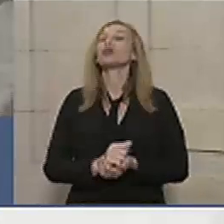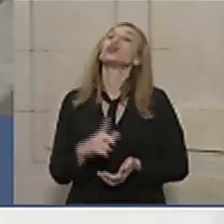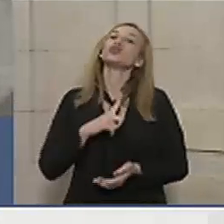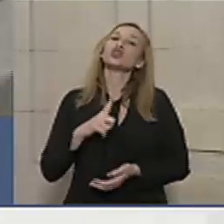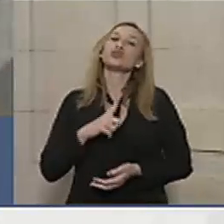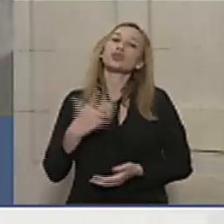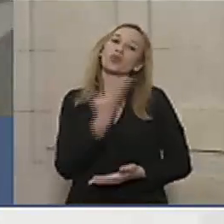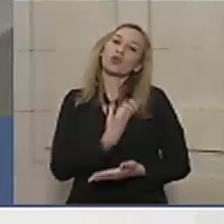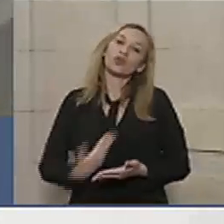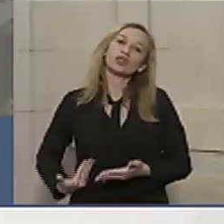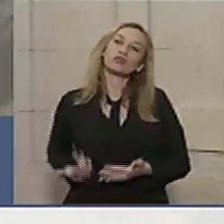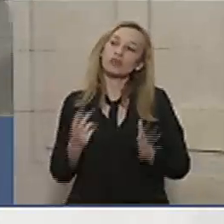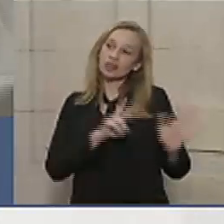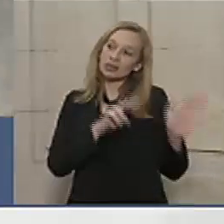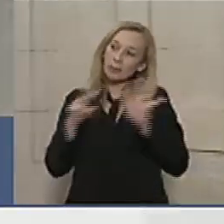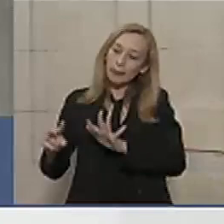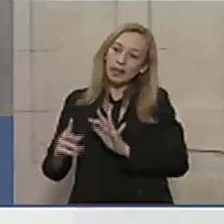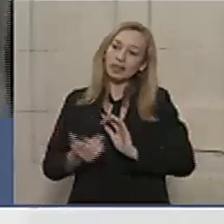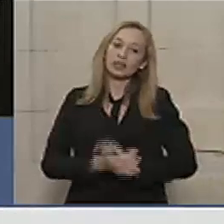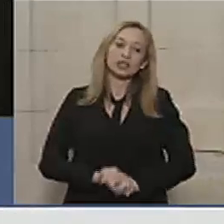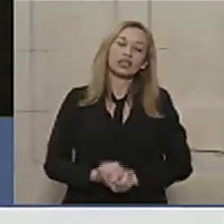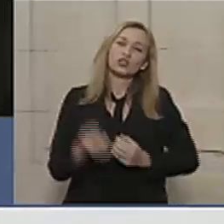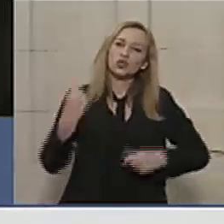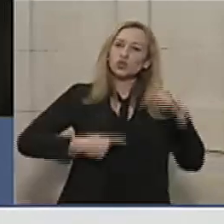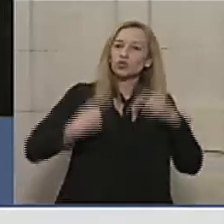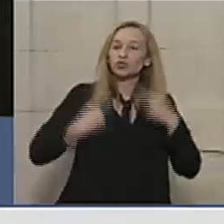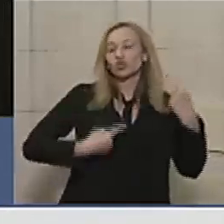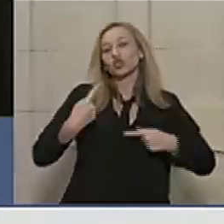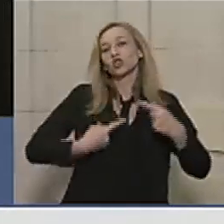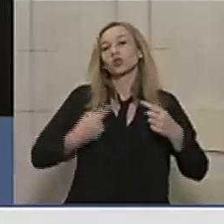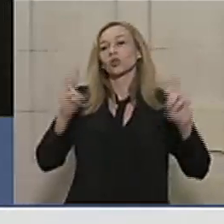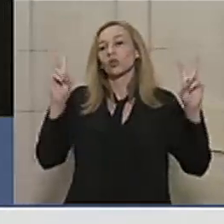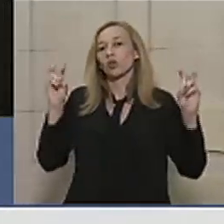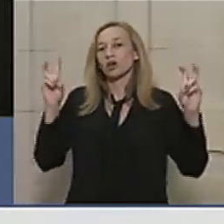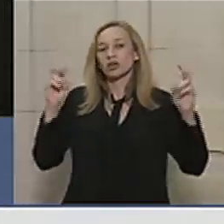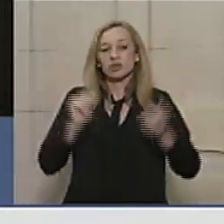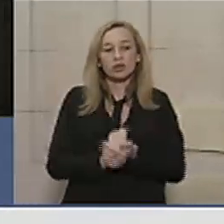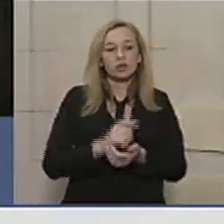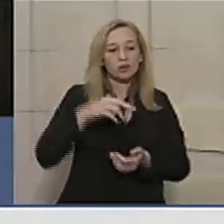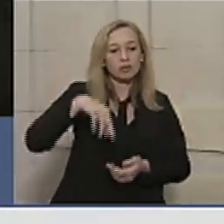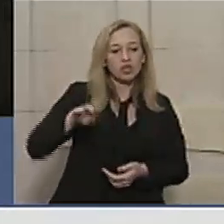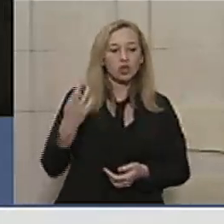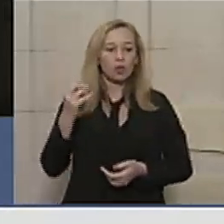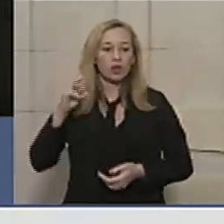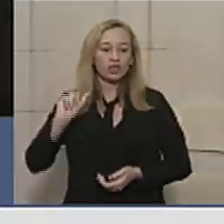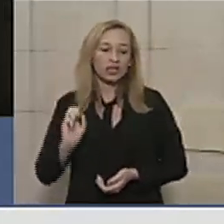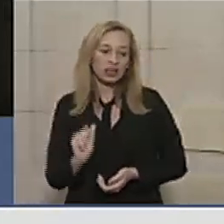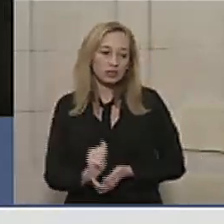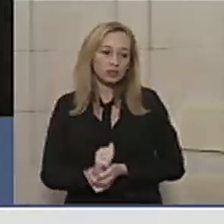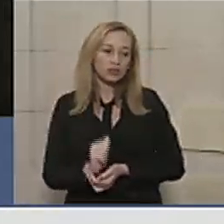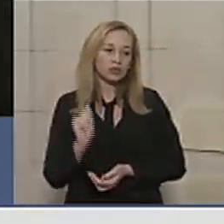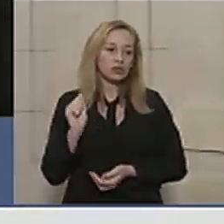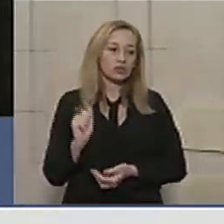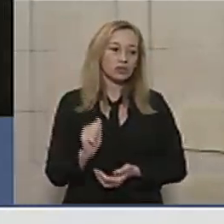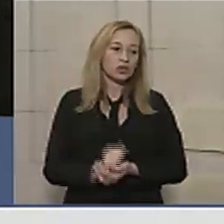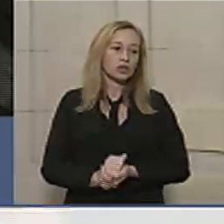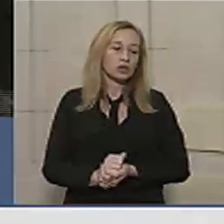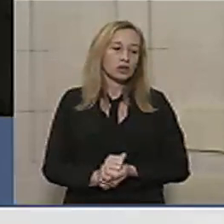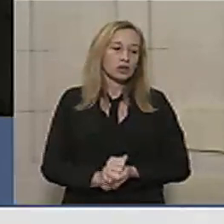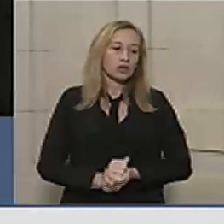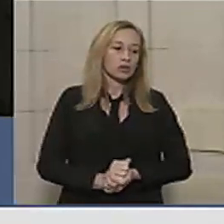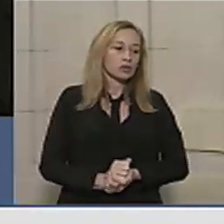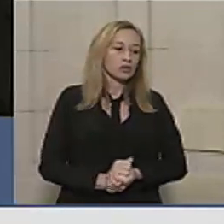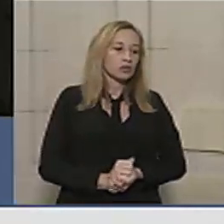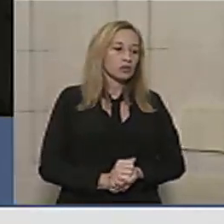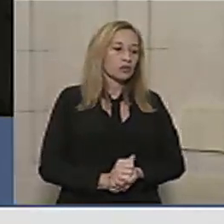o governador essa semana discutindo a questão do arco metropolitano. Senhor presidente, o senhor sabe que o arco